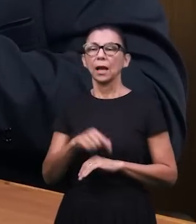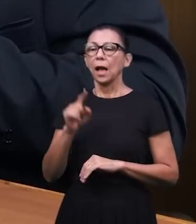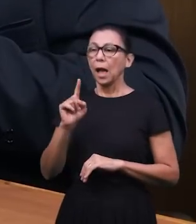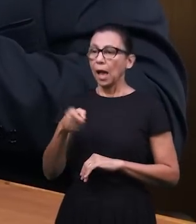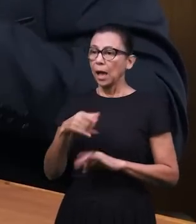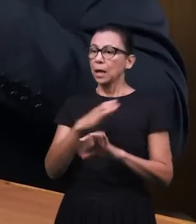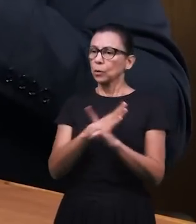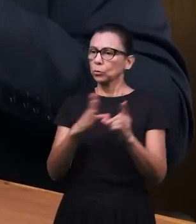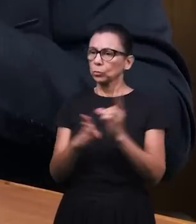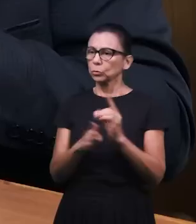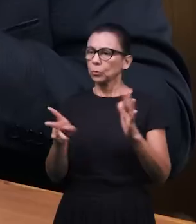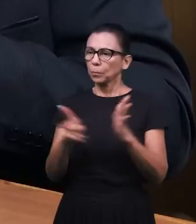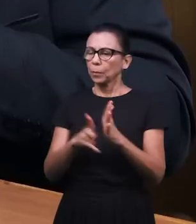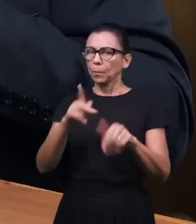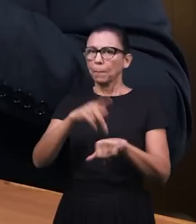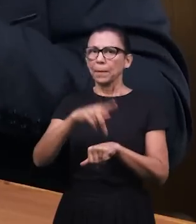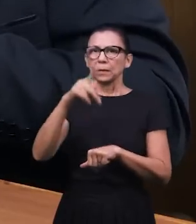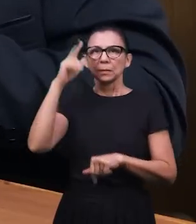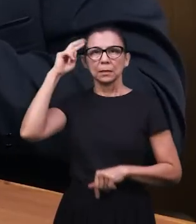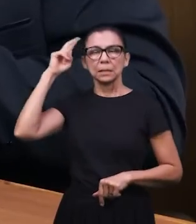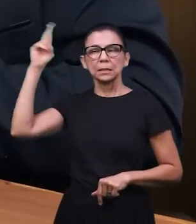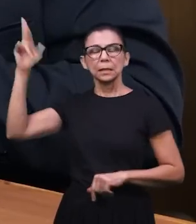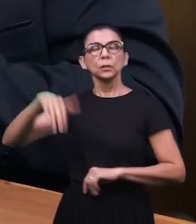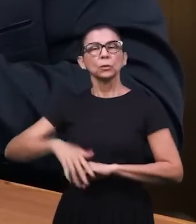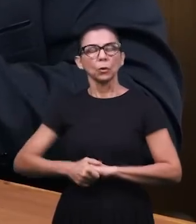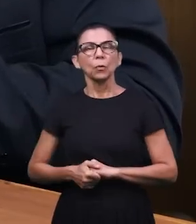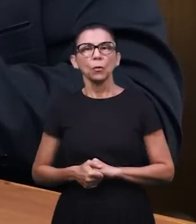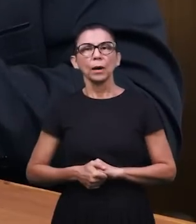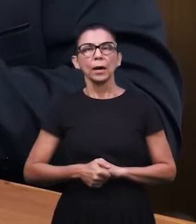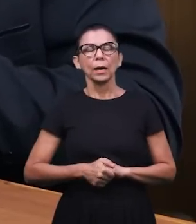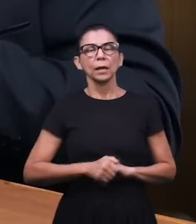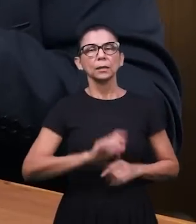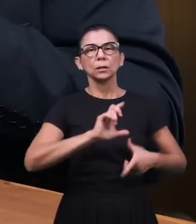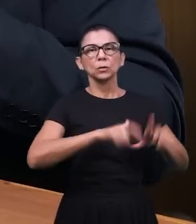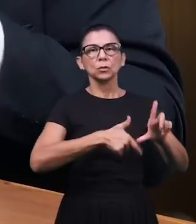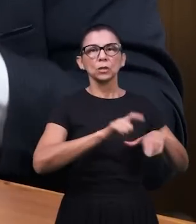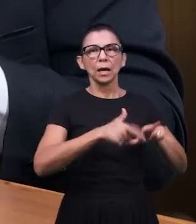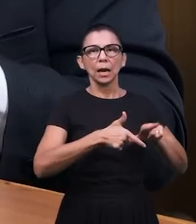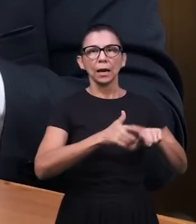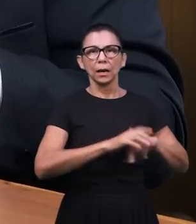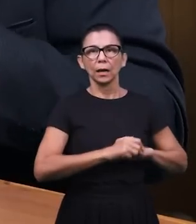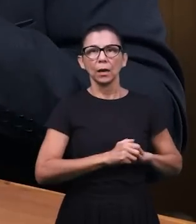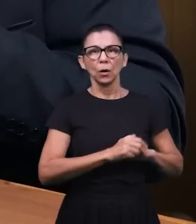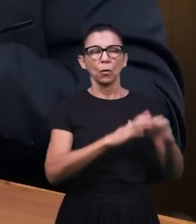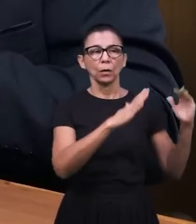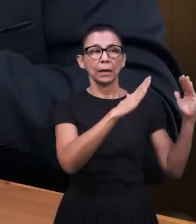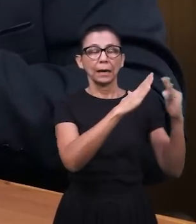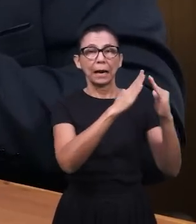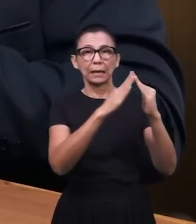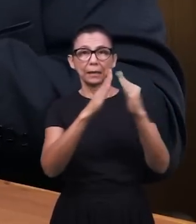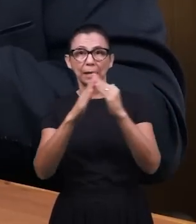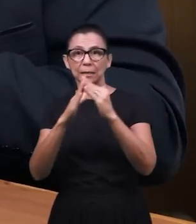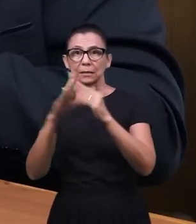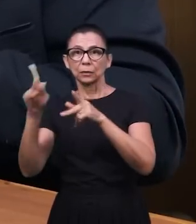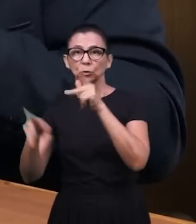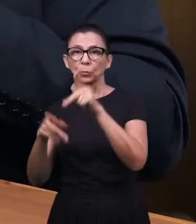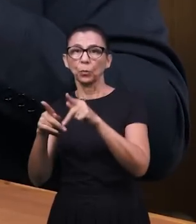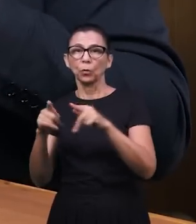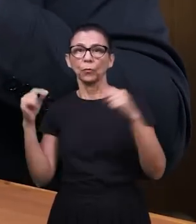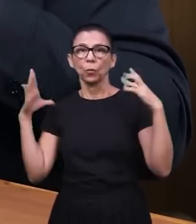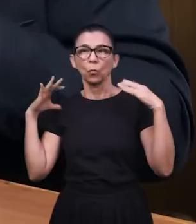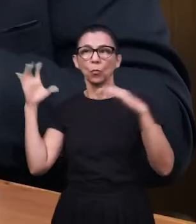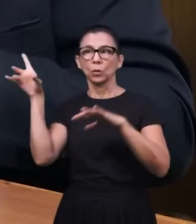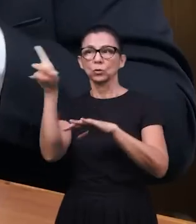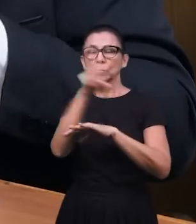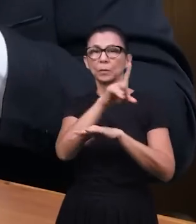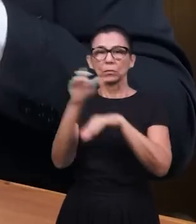sacrifício da Páscoa do Senhor que passou as casas dos filhos de Israel no Egito quando feriu os egípcios e livrou as nossas casas. Então o